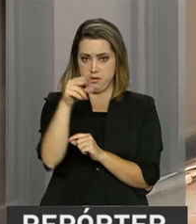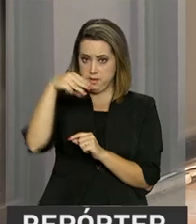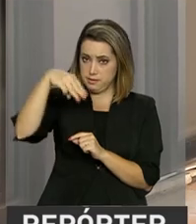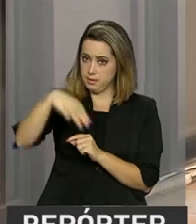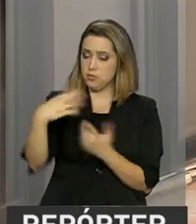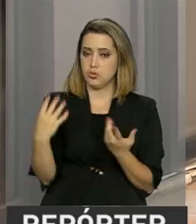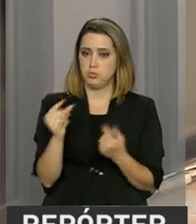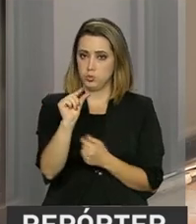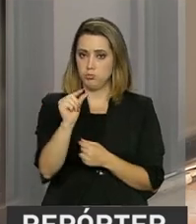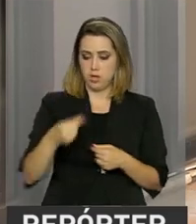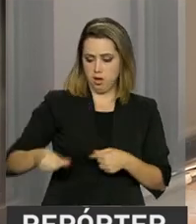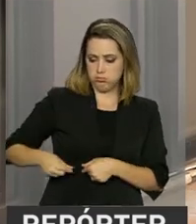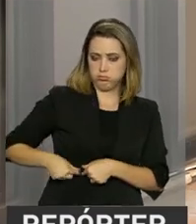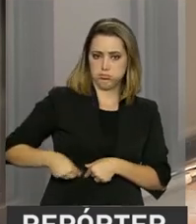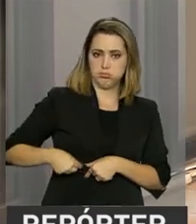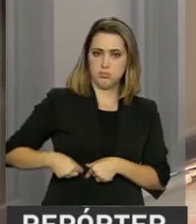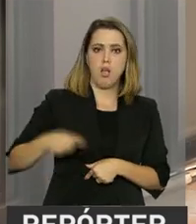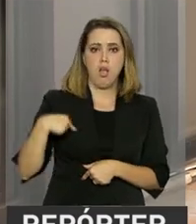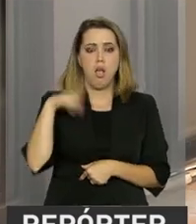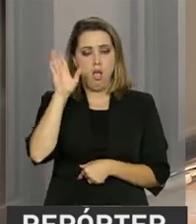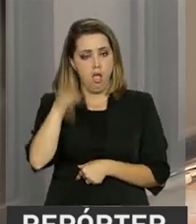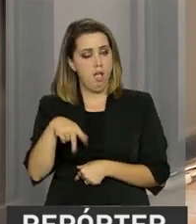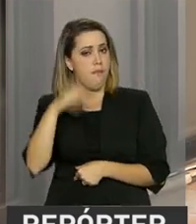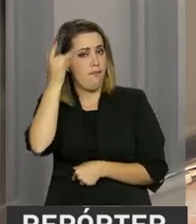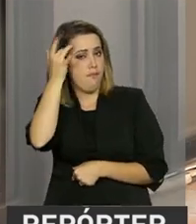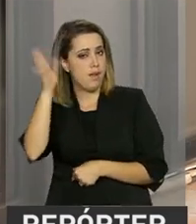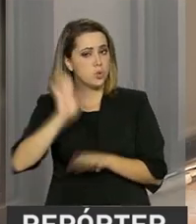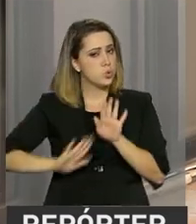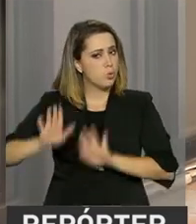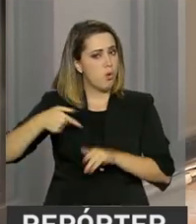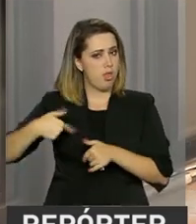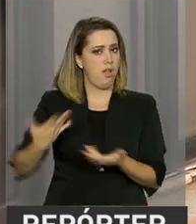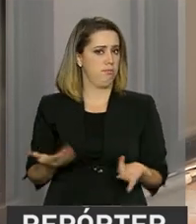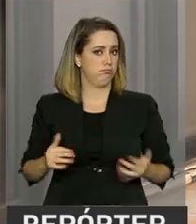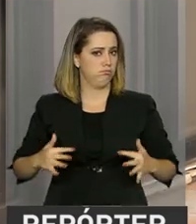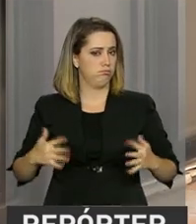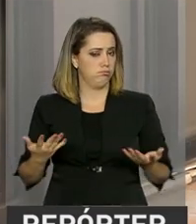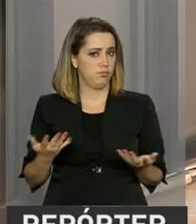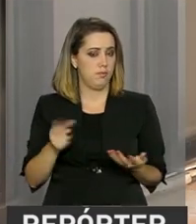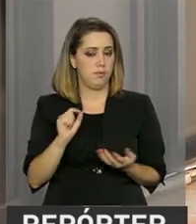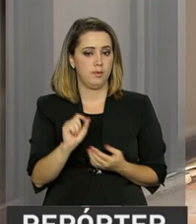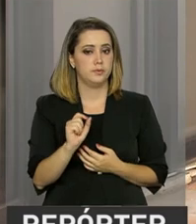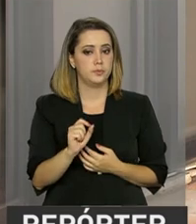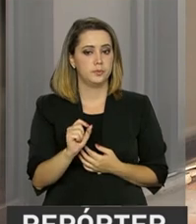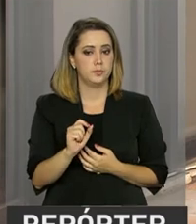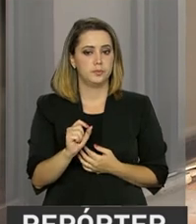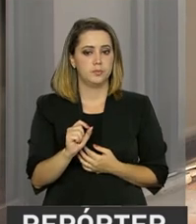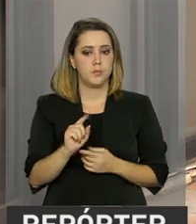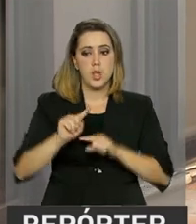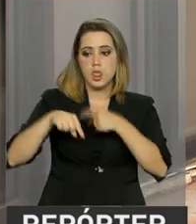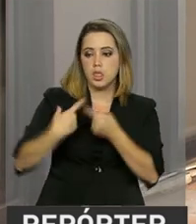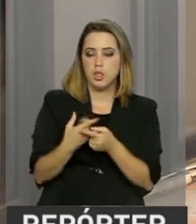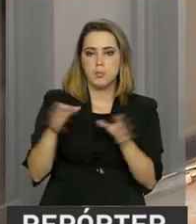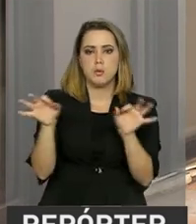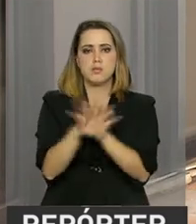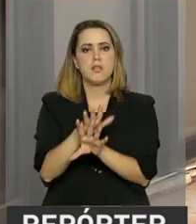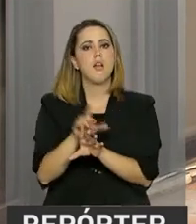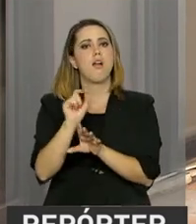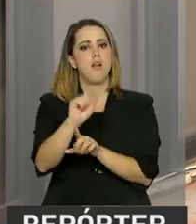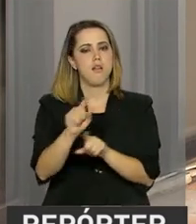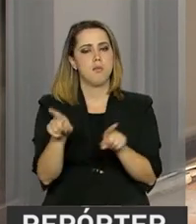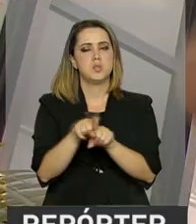tenho. É muito fácil, inclusive, de cuidar. E o pós-cirúrgico é